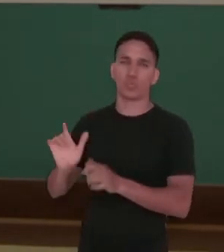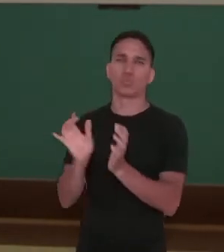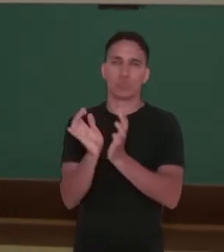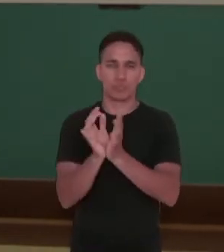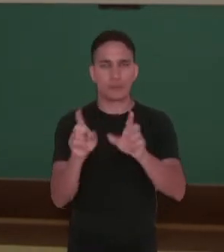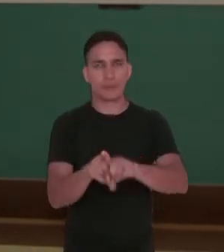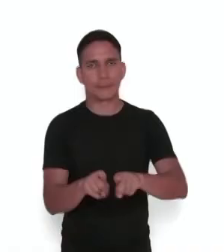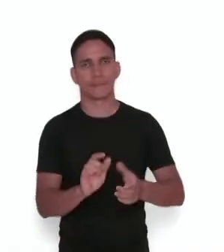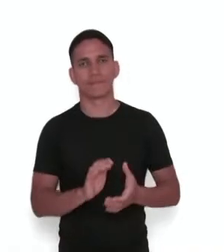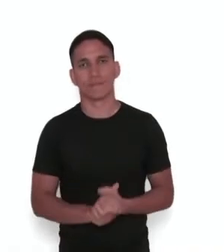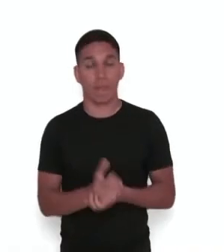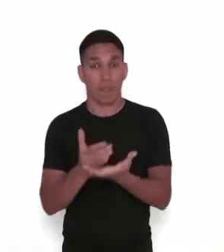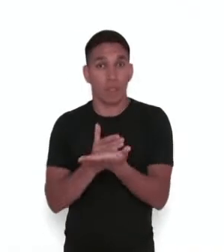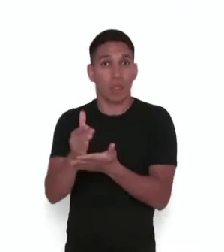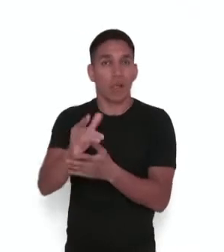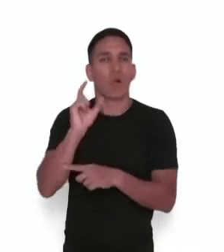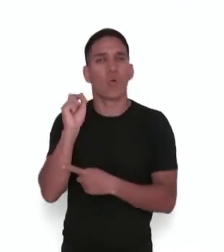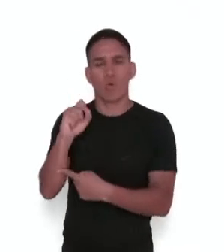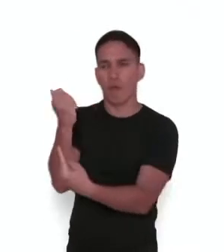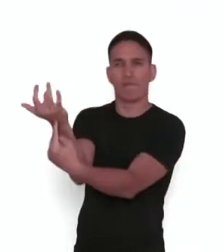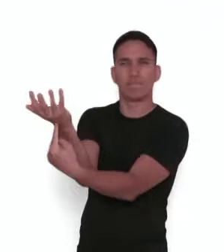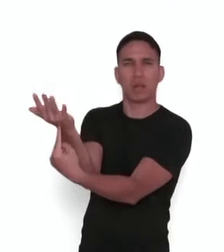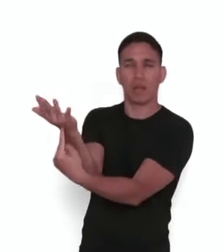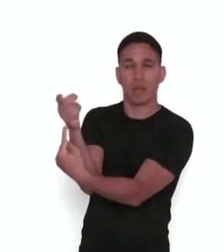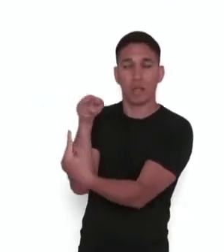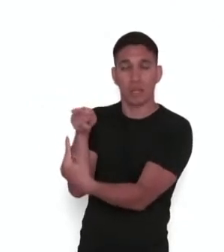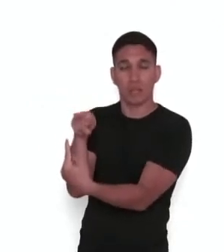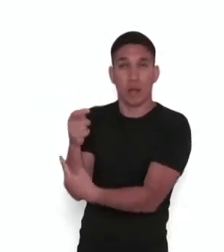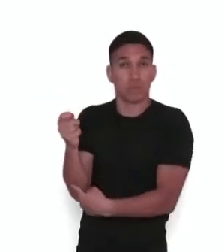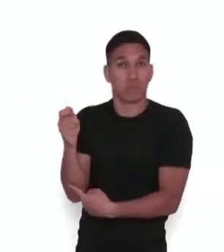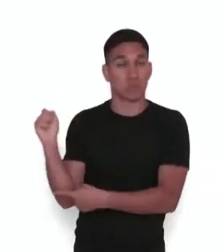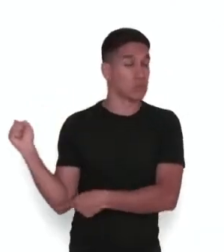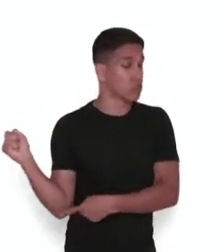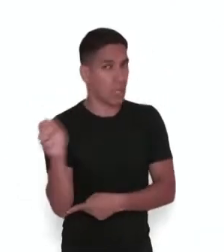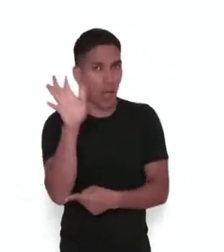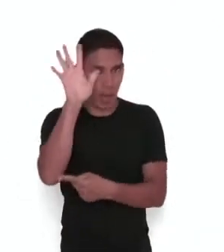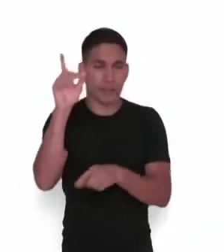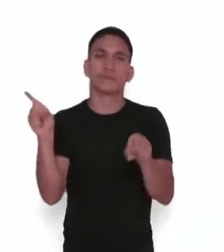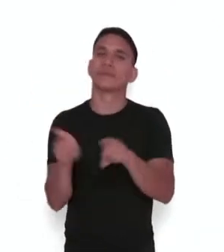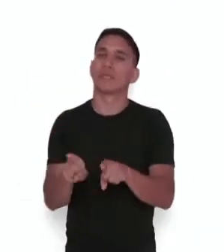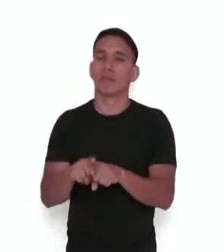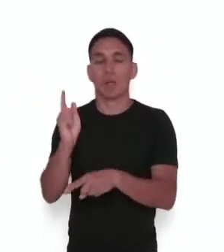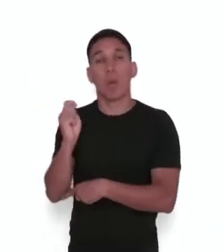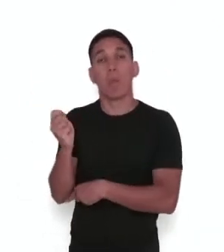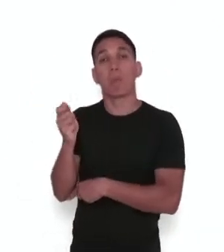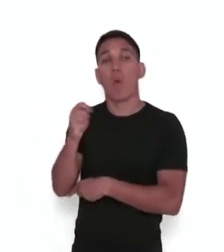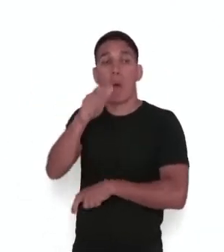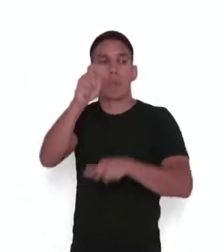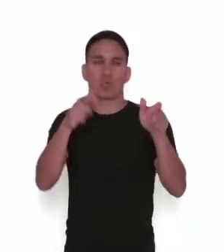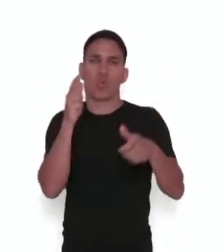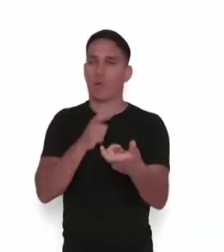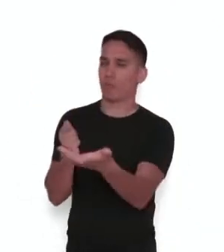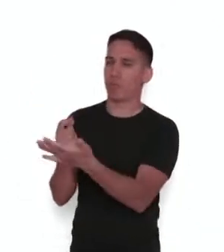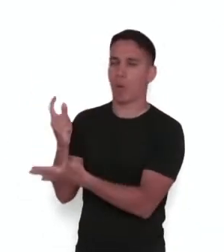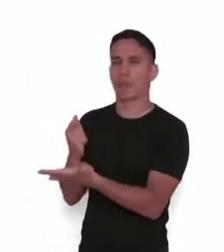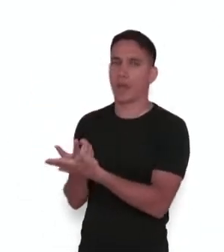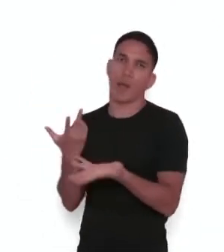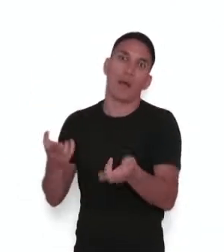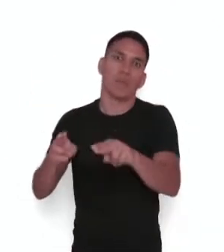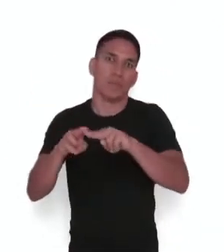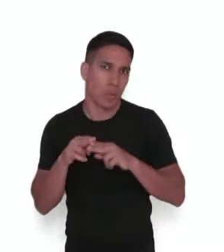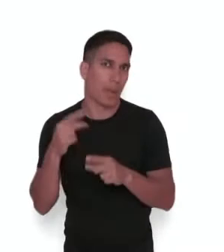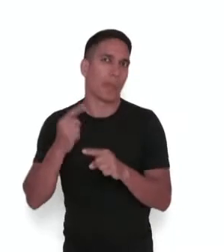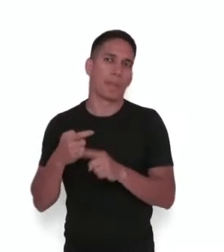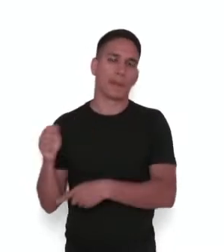No início, as velas eram caras e poucas, e poucos podiam adquiri-las por causa do